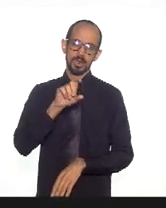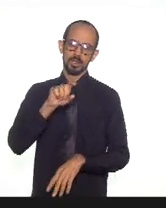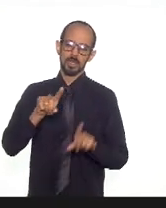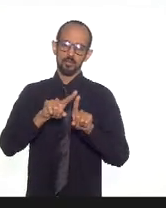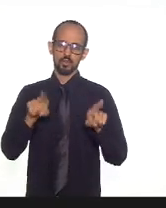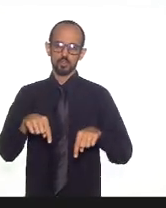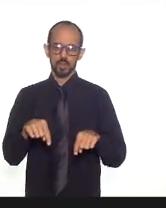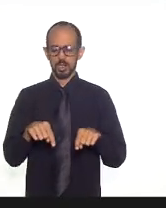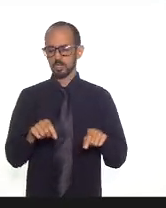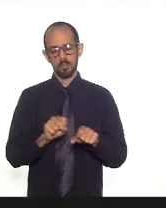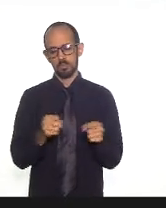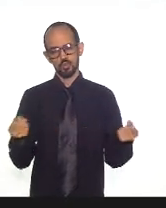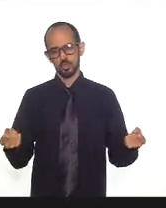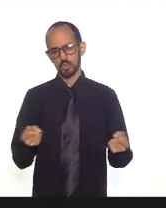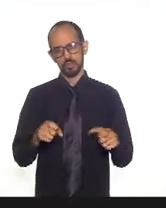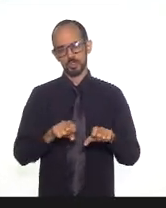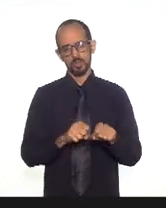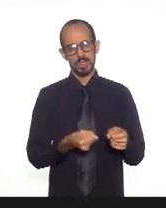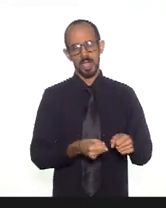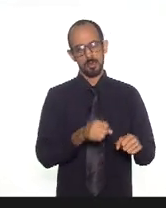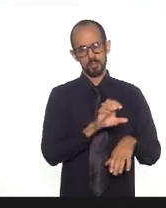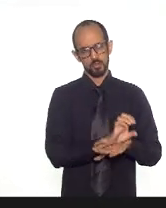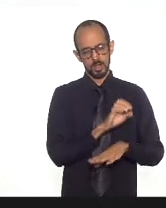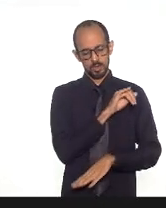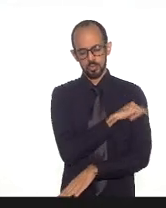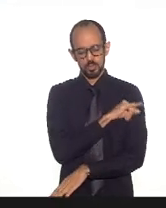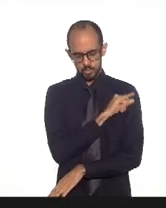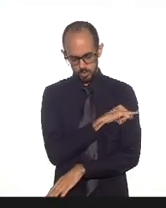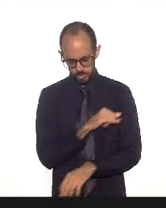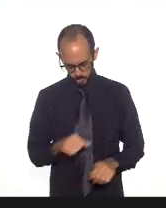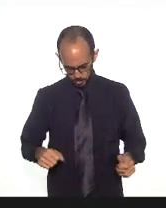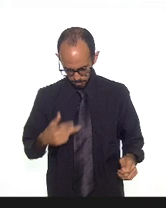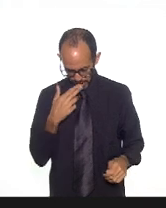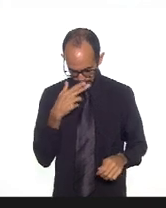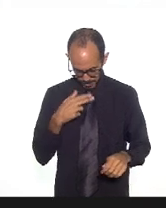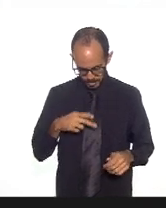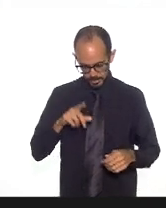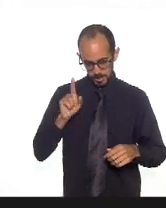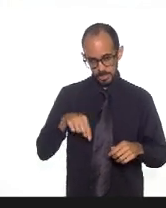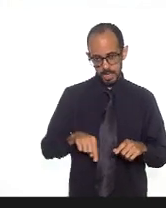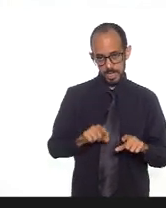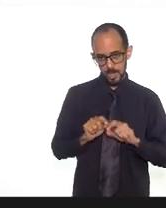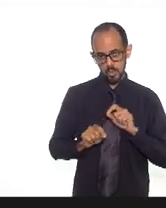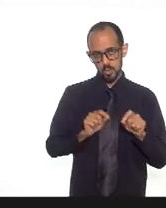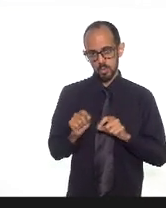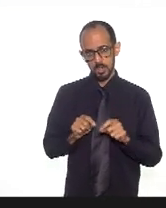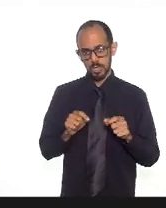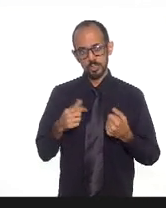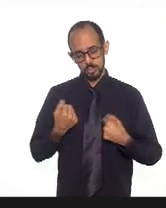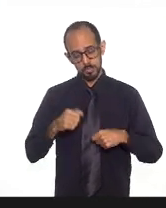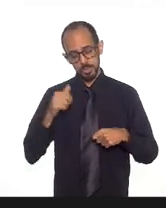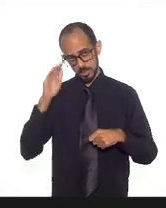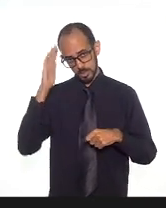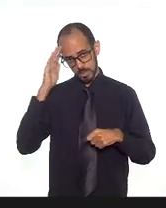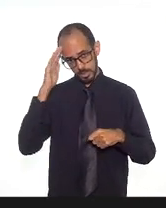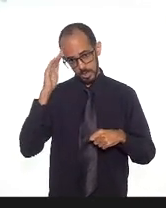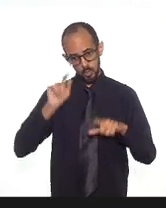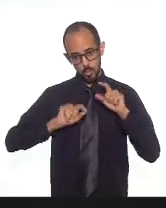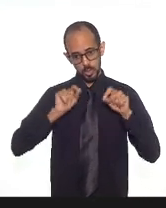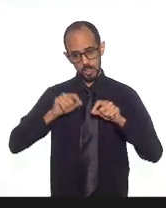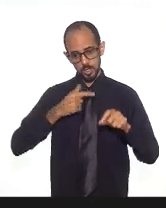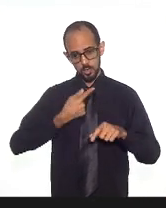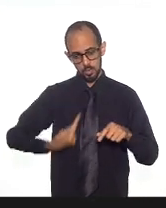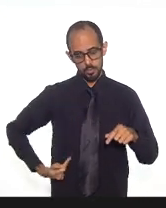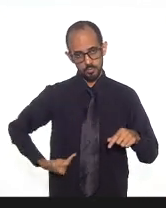isso que vá quebrar o estado do Rio de Janeiro. Então, assim, parece que é um projeto... Ou a gente precisa entender o que o governo atual quer para a